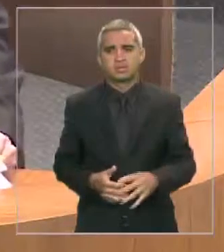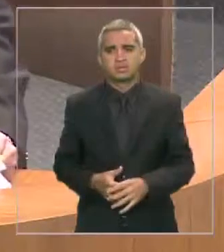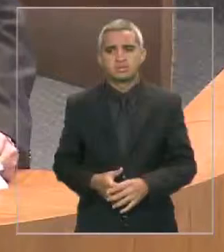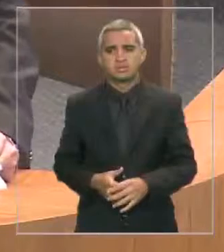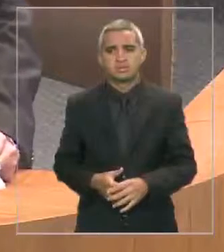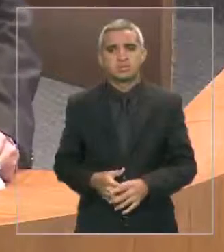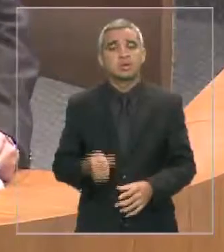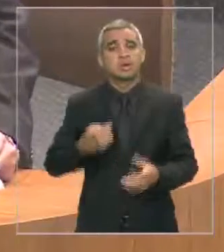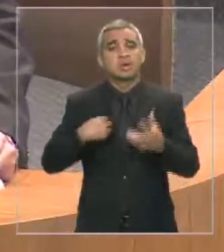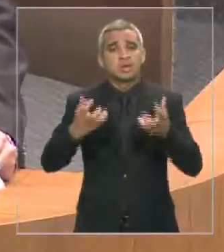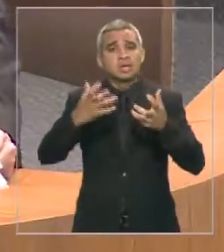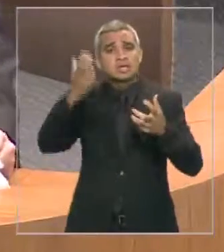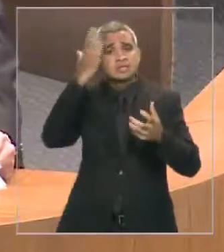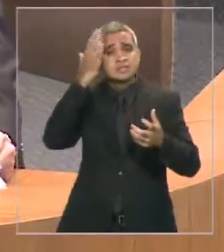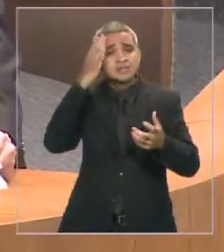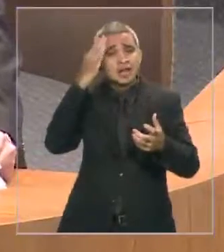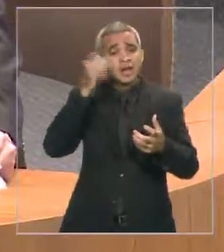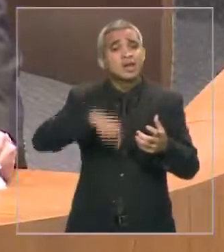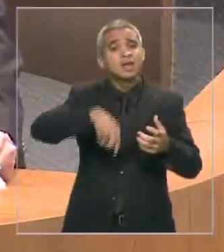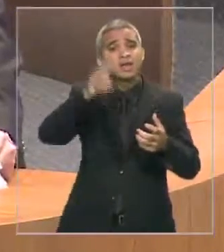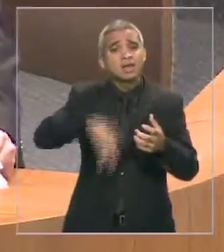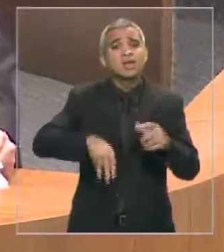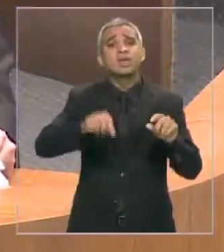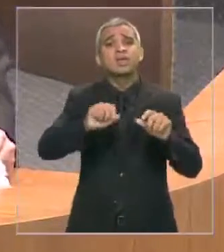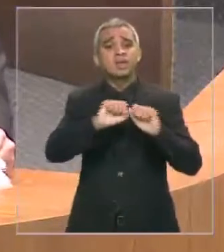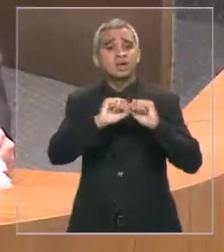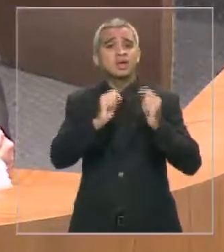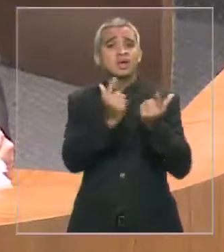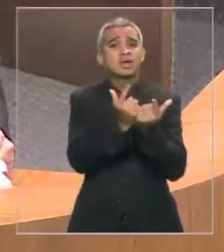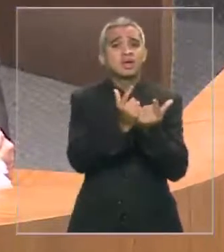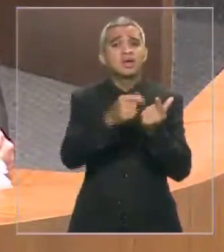quem é que vai legislar nesse governo Flávio Dino.